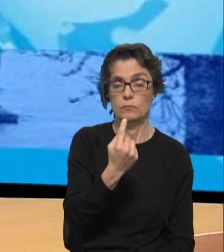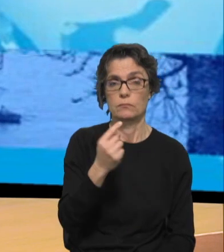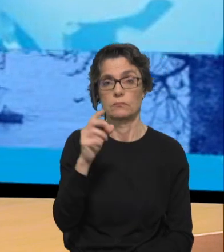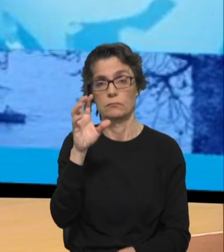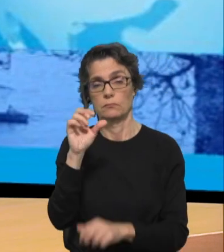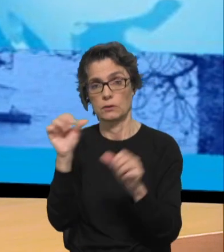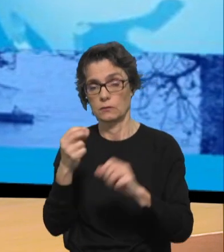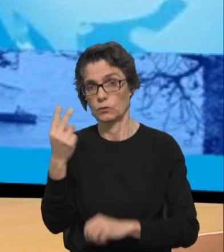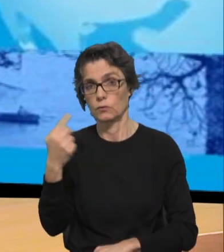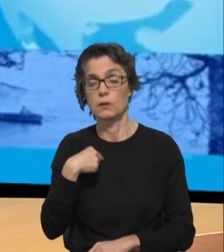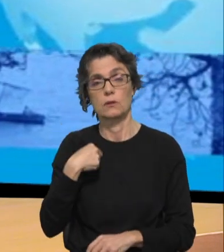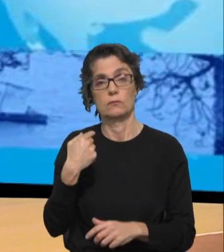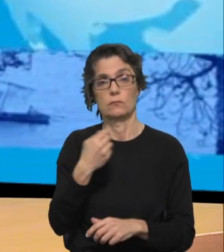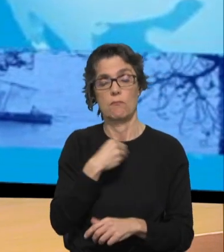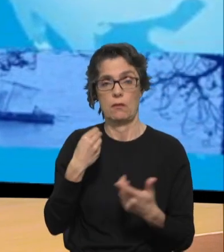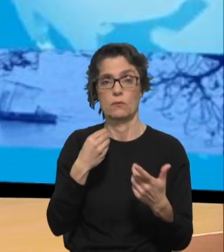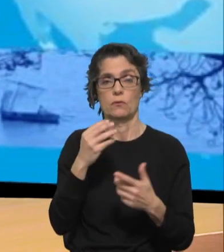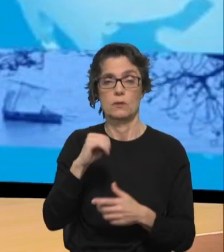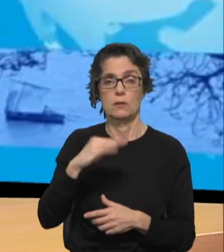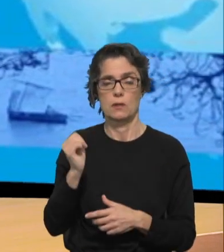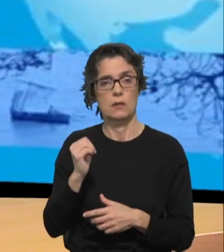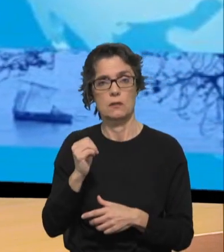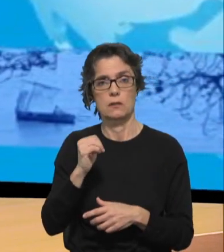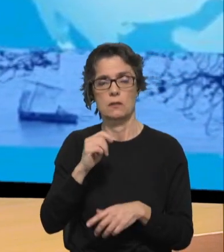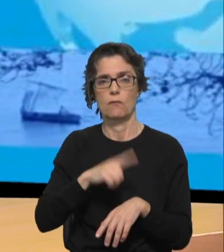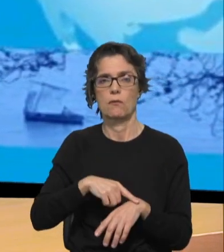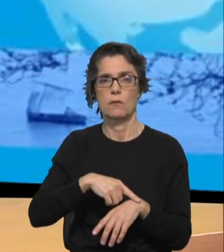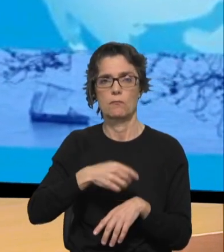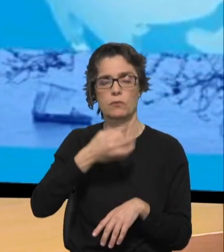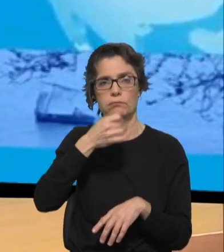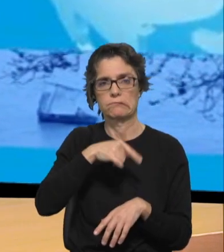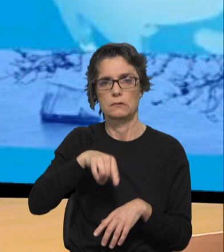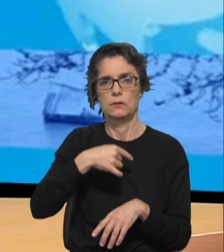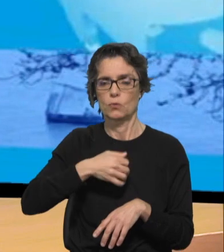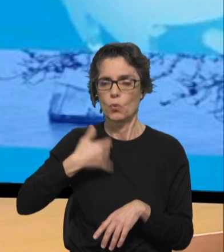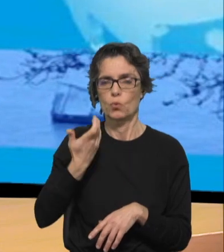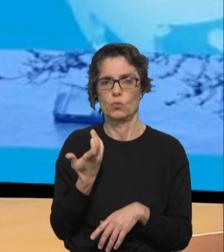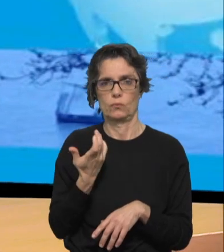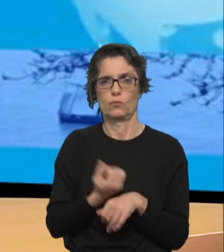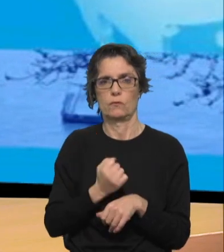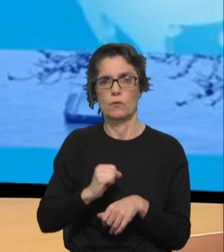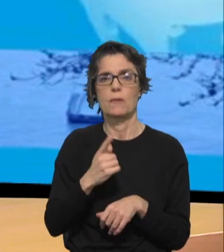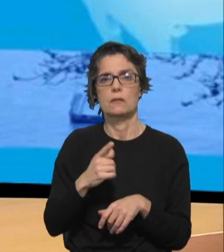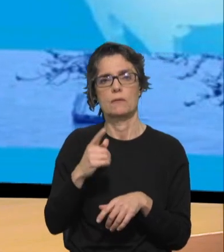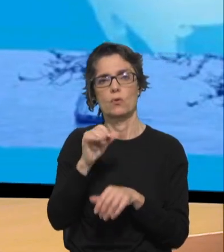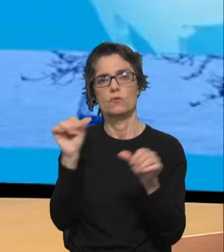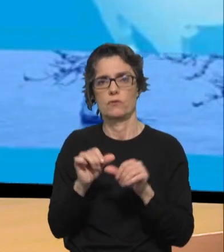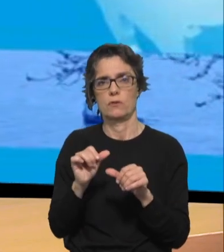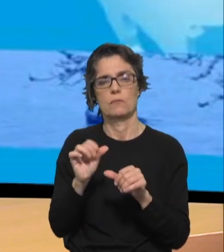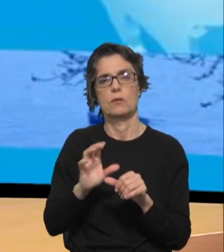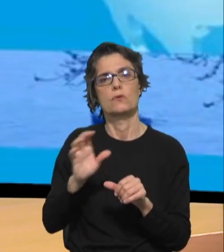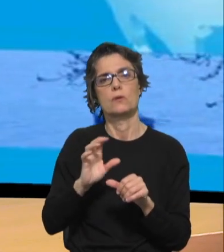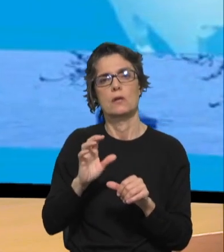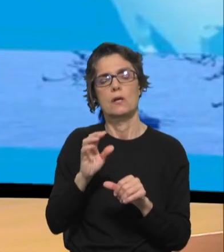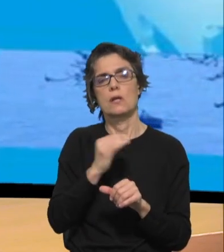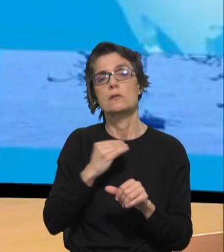Nacional de Saúde a tempo completo e com muito orgulho. Isto é, temos o Sistema Nacional de Saúde Pública e temos o Sistema Nacional de